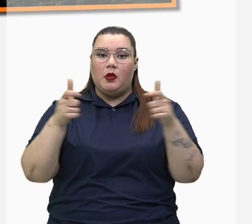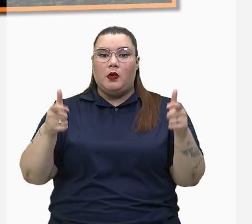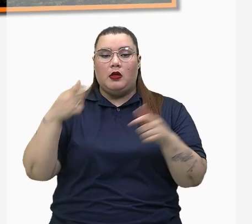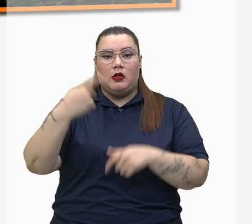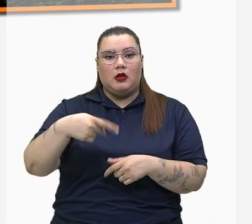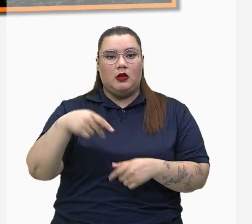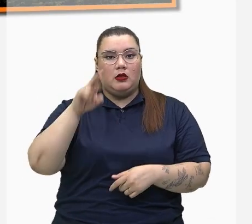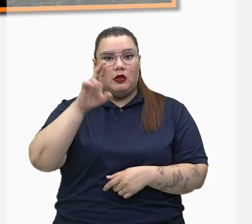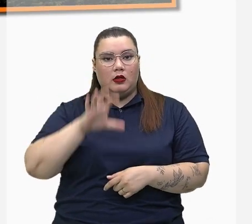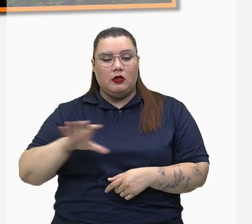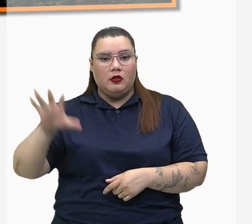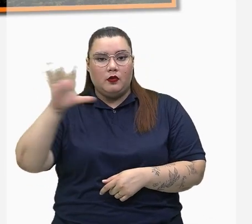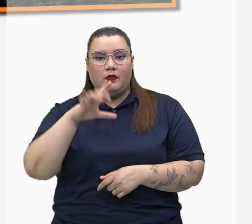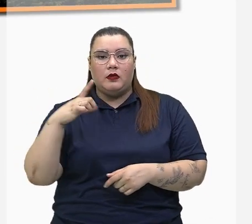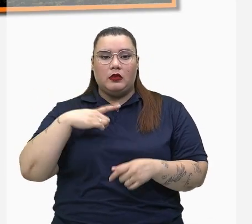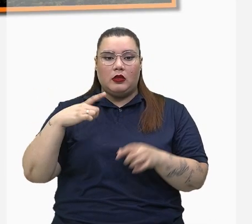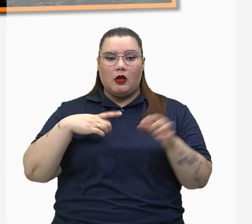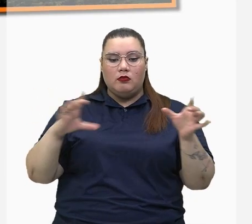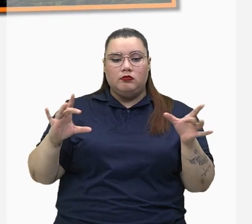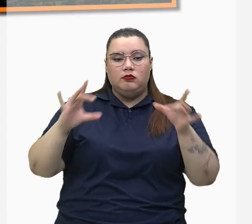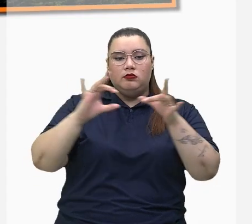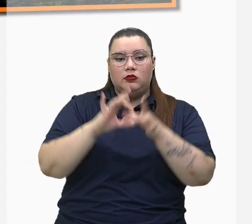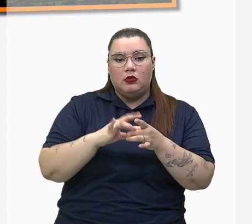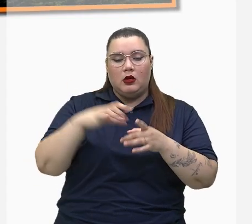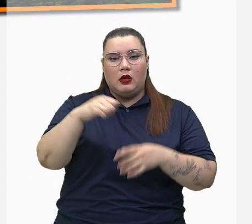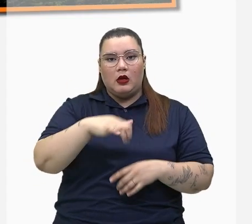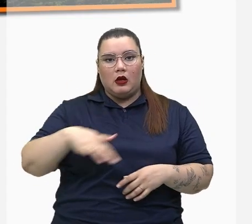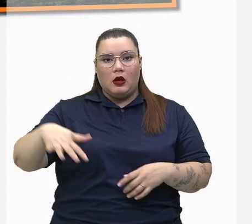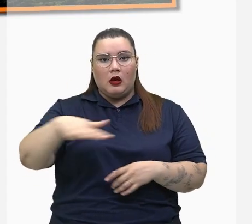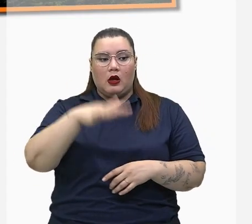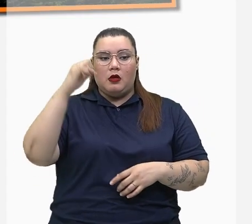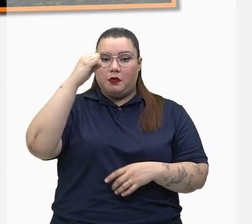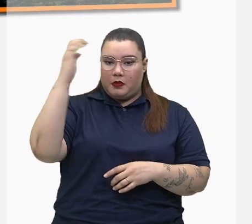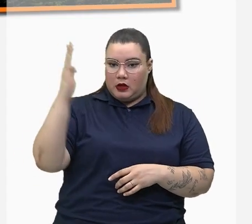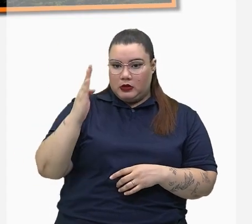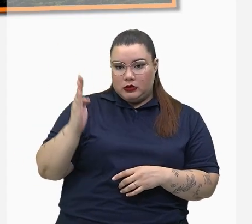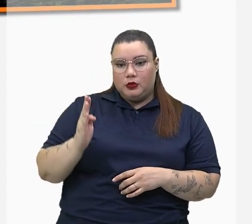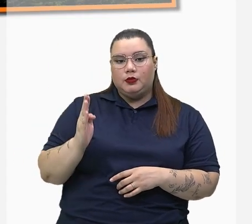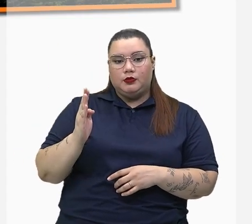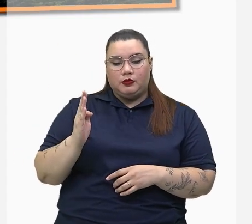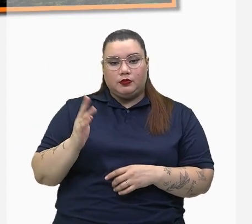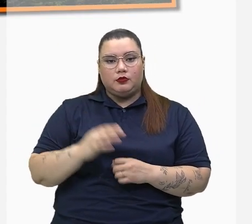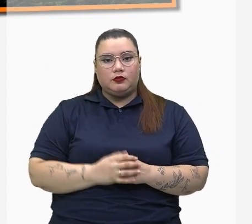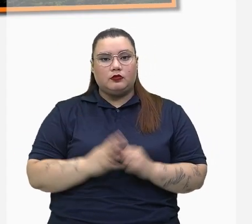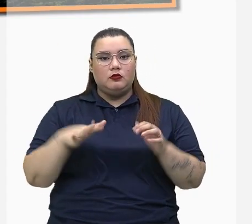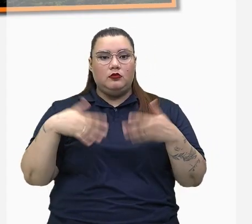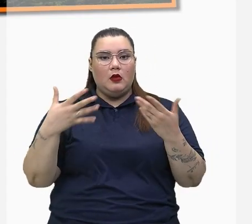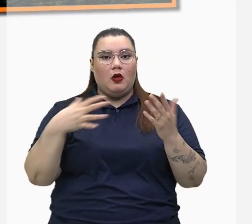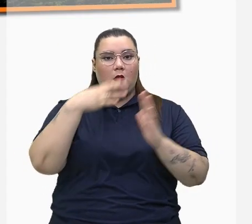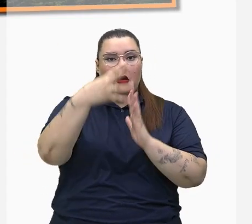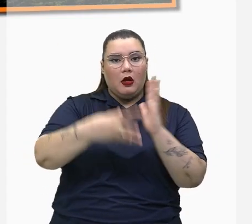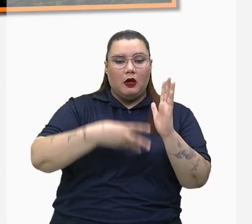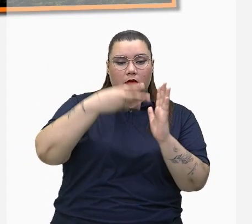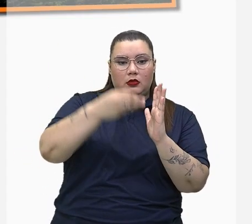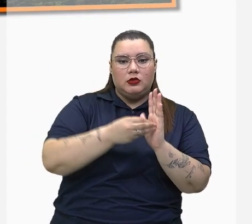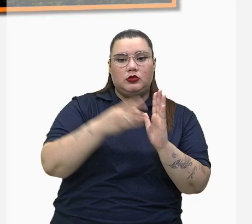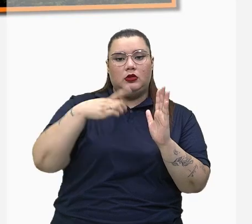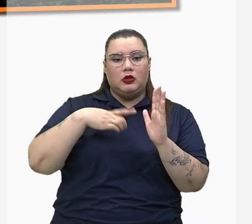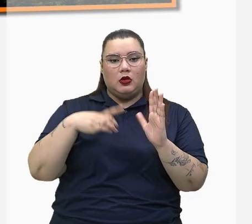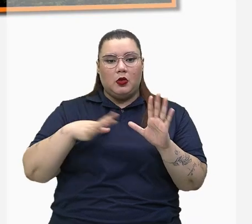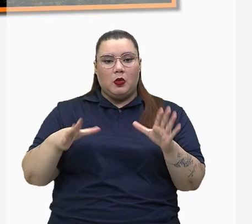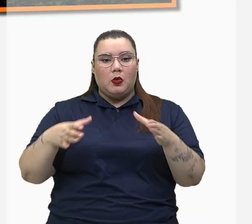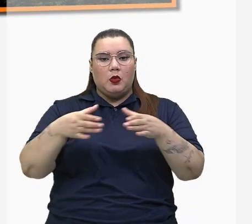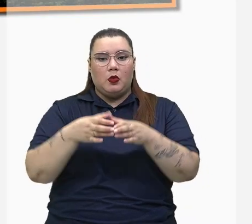região, ela faz parte do território brasileiro. E a Amazônia, ela abrange um grande conjunto